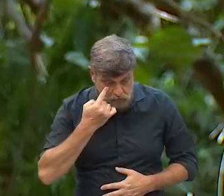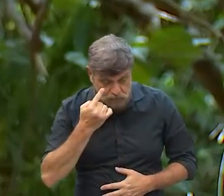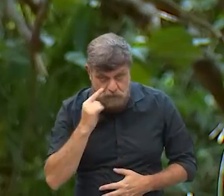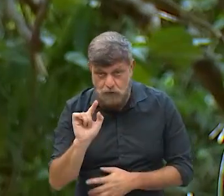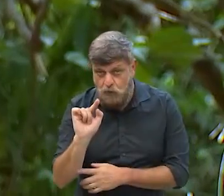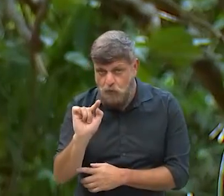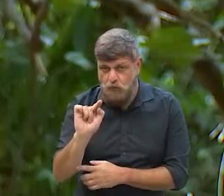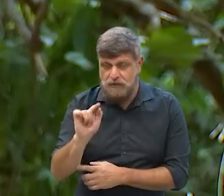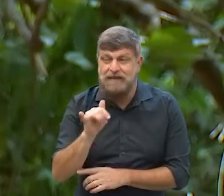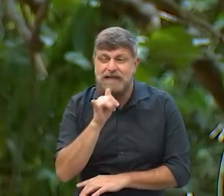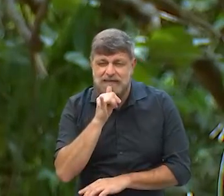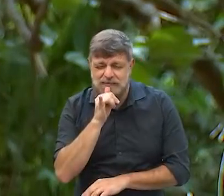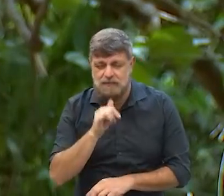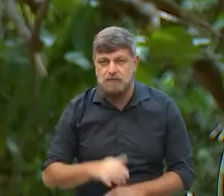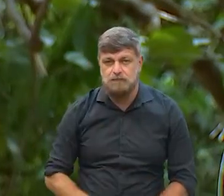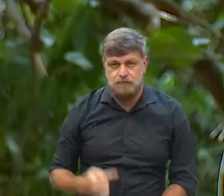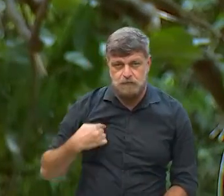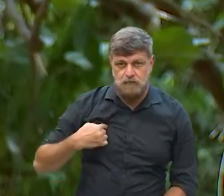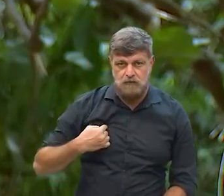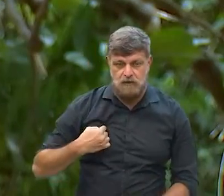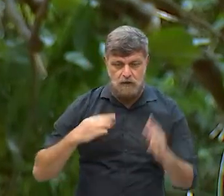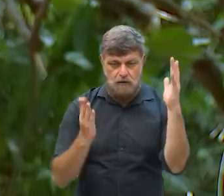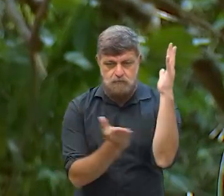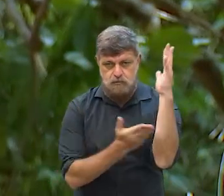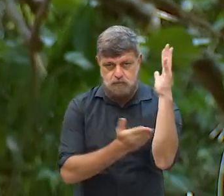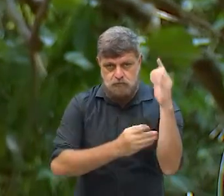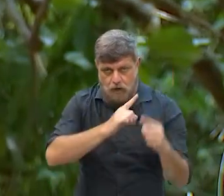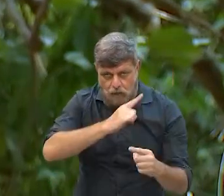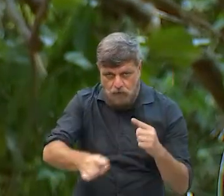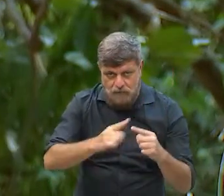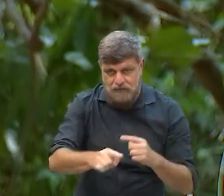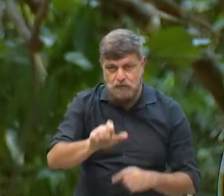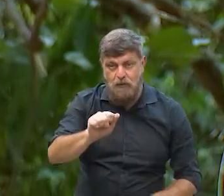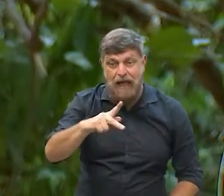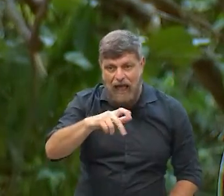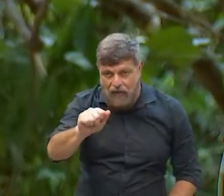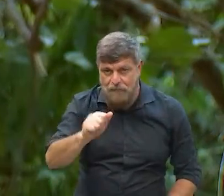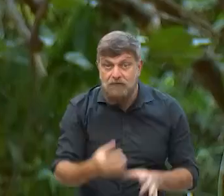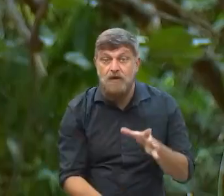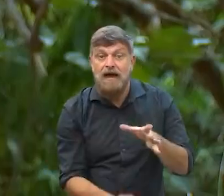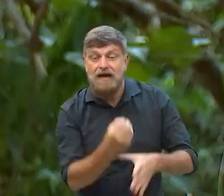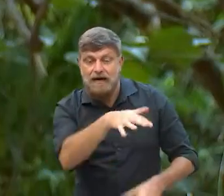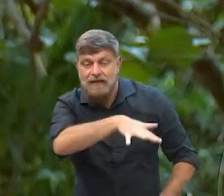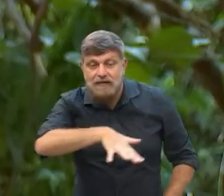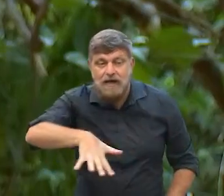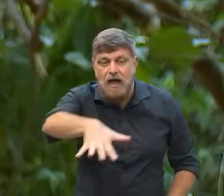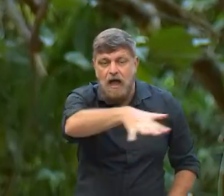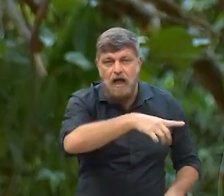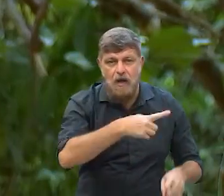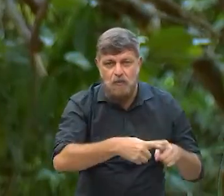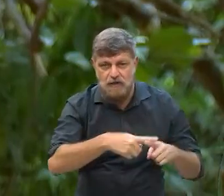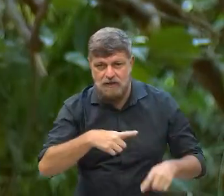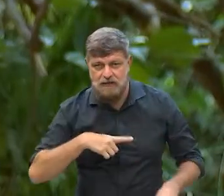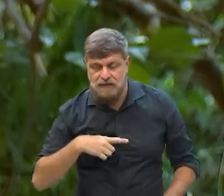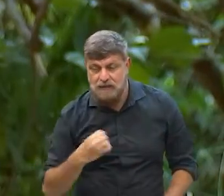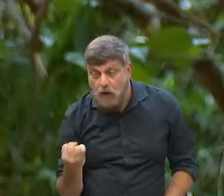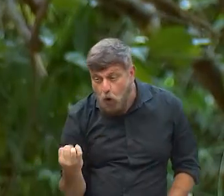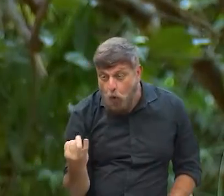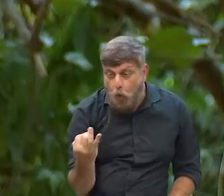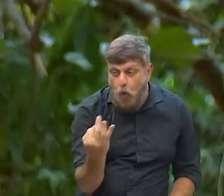disso. Então, por exemplo, a nossa APA de Campinas, um dos motivos pelo qual ela foi criada é justamente pela quantidade,